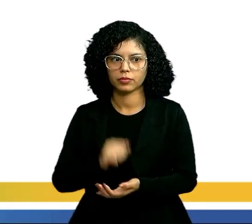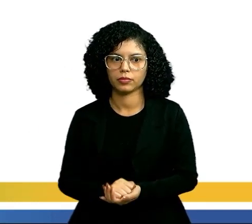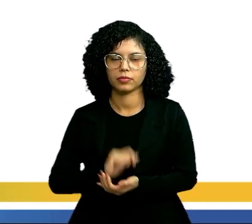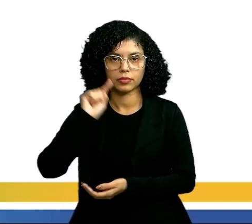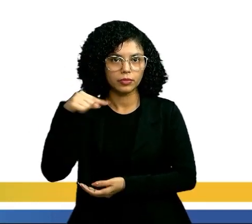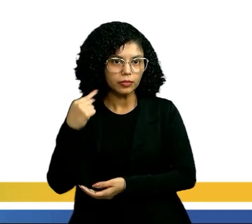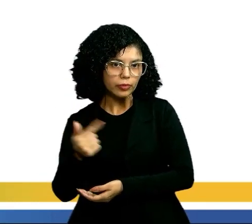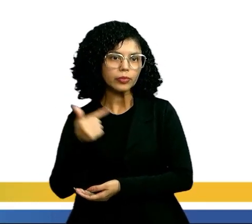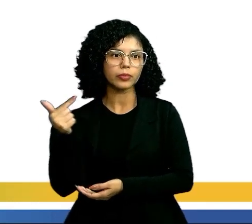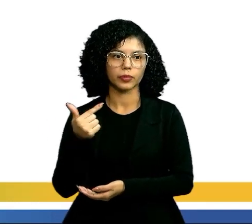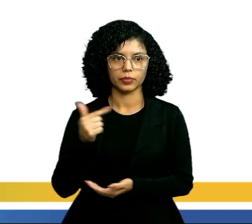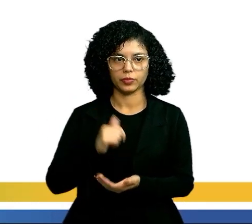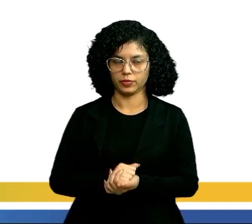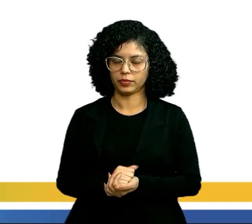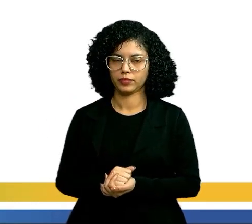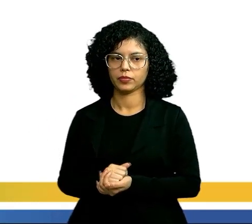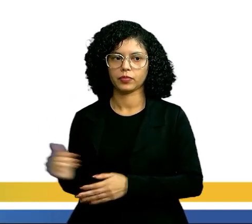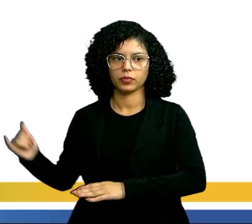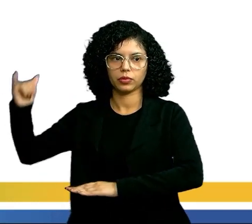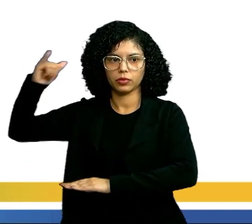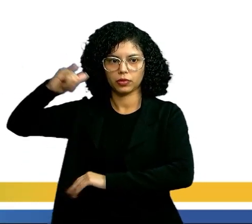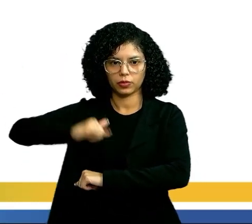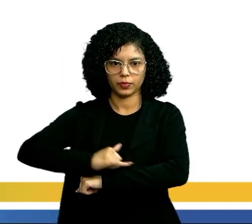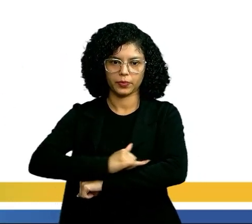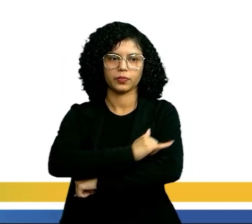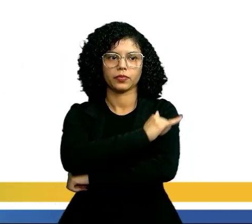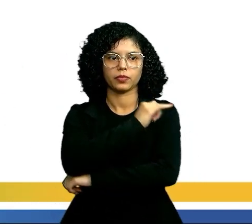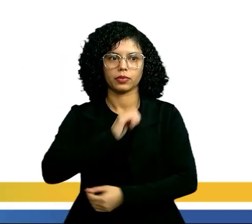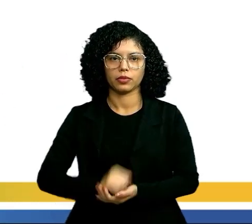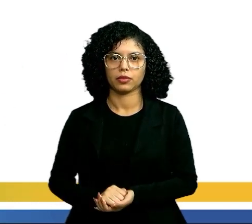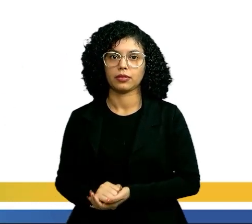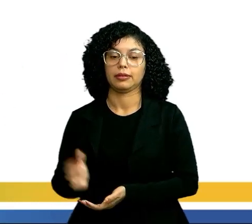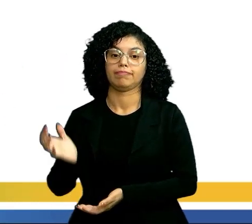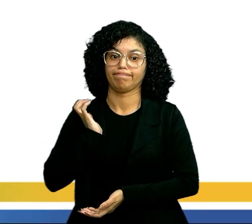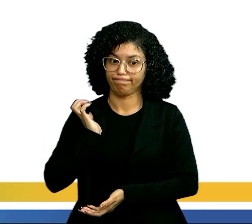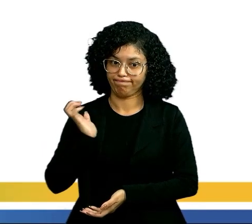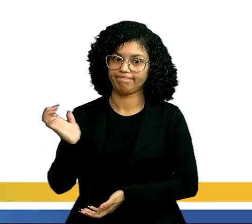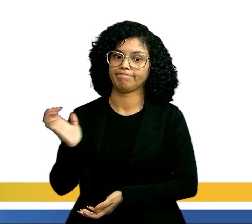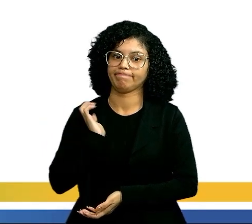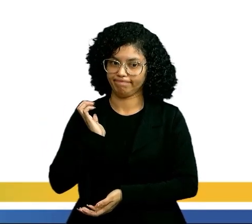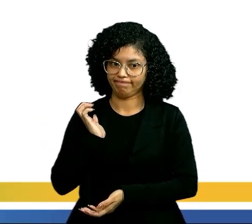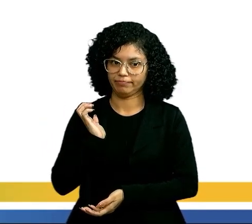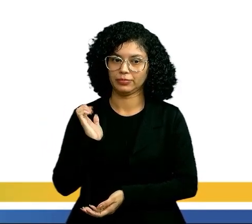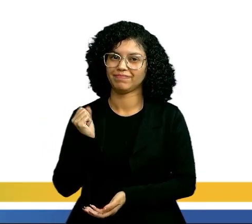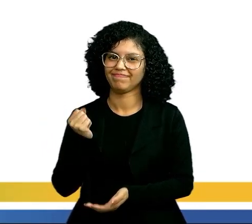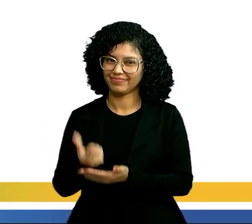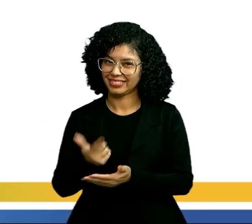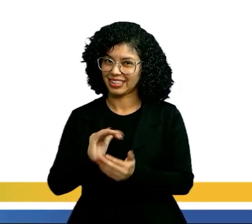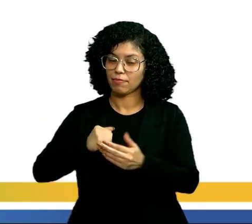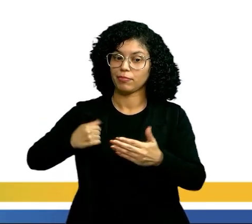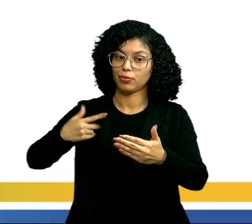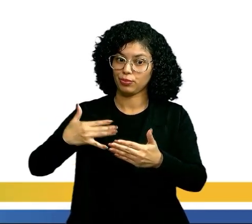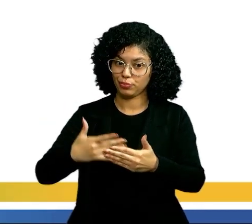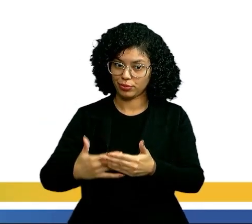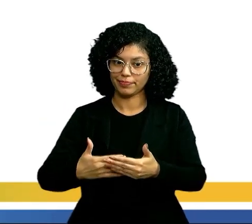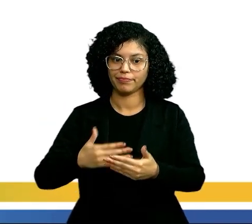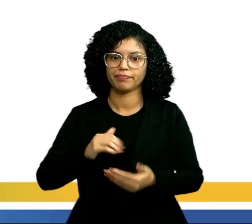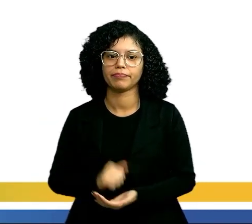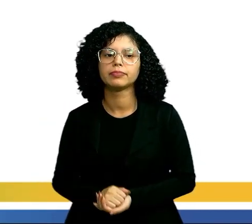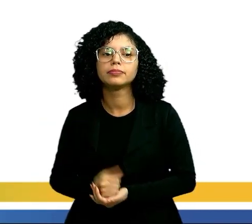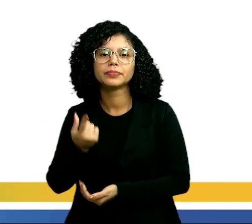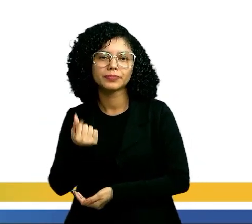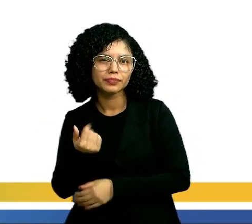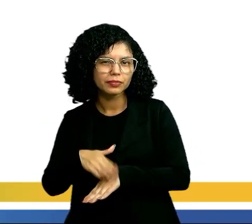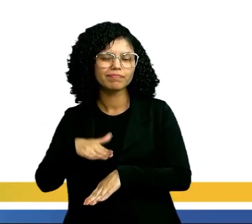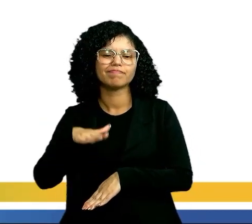pós-Segunda Guerra. Também o avião, e são transportes caros, digamos assim, os custos são mais avançados. Os custos